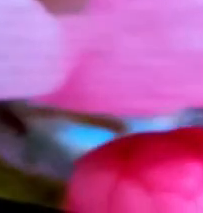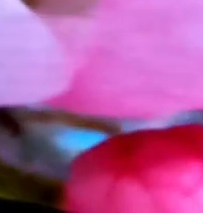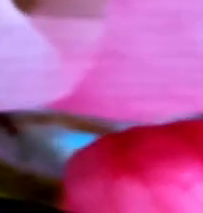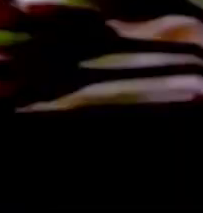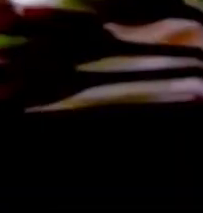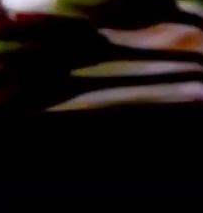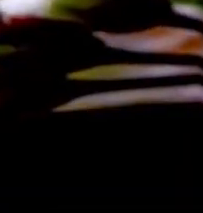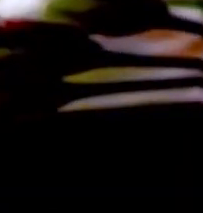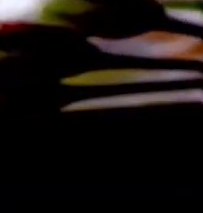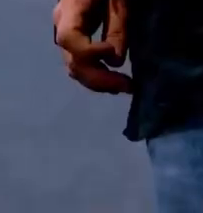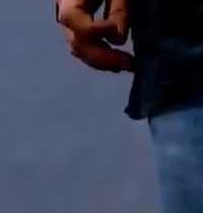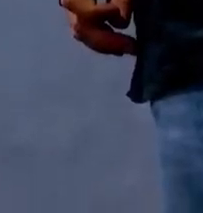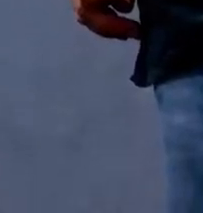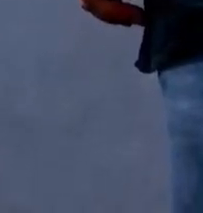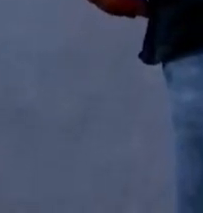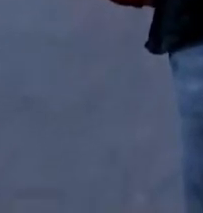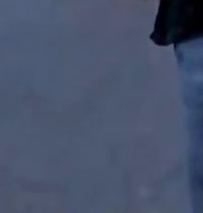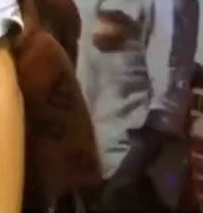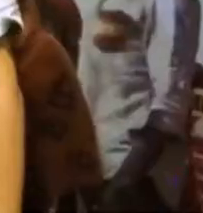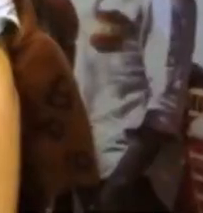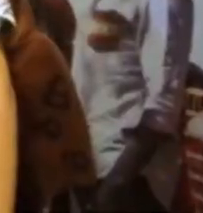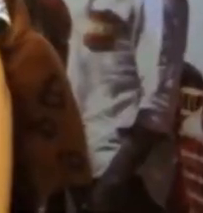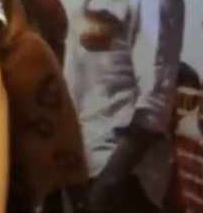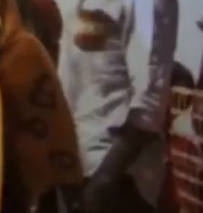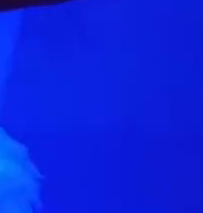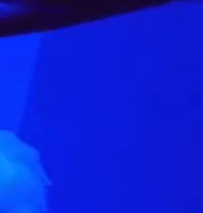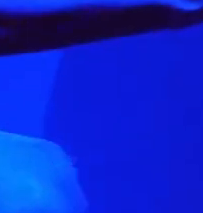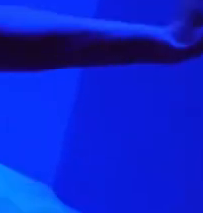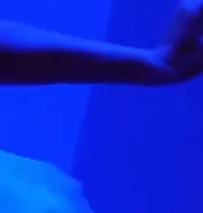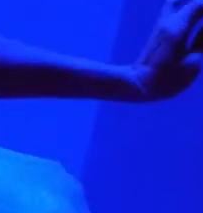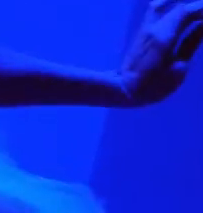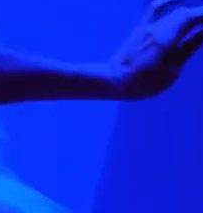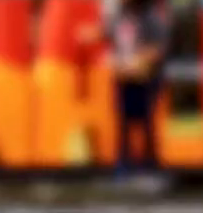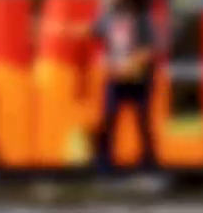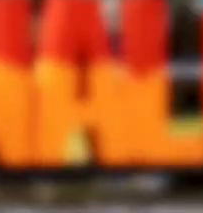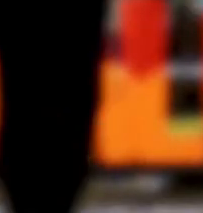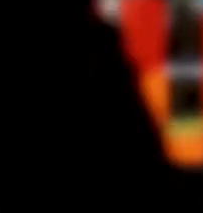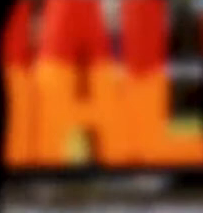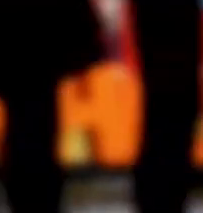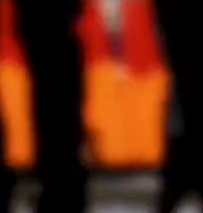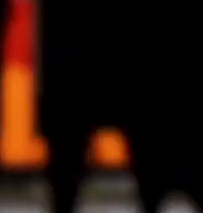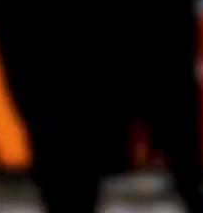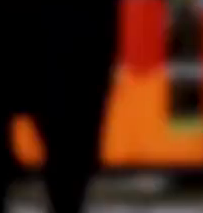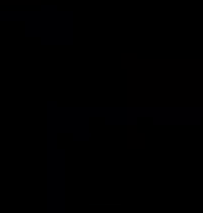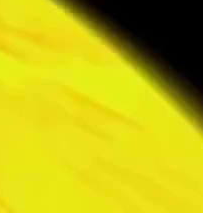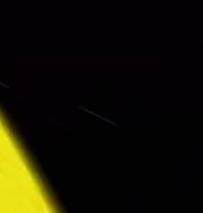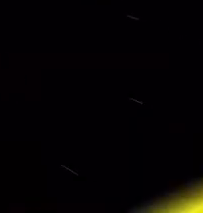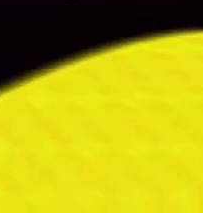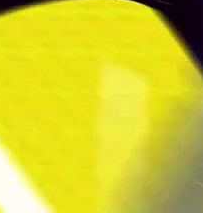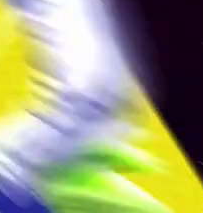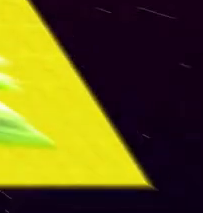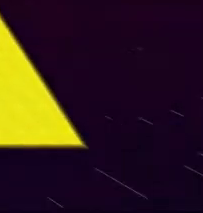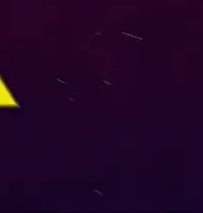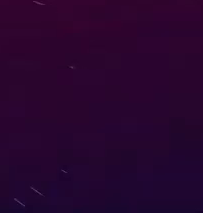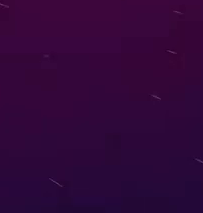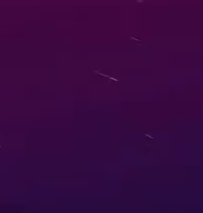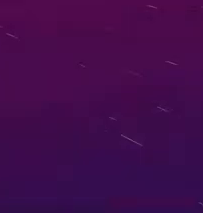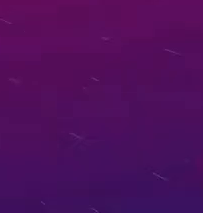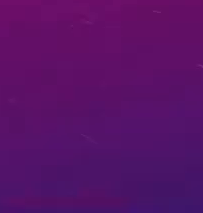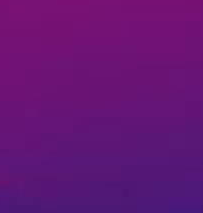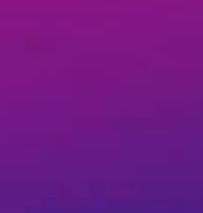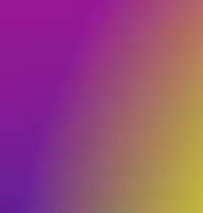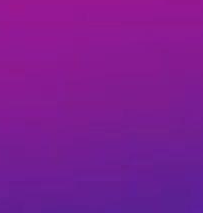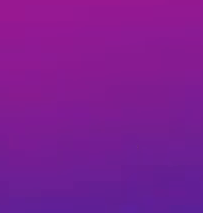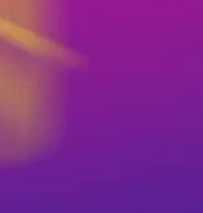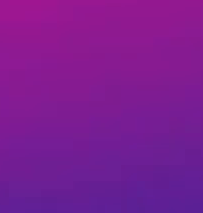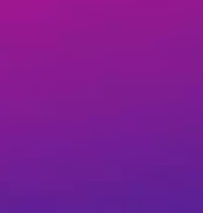a edição especial de 40 anos da Bienal viu irá lançar Suas Emoções Bienal do Livro